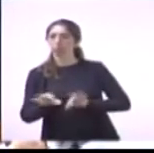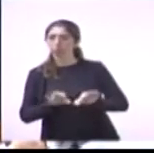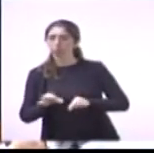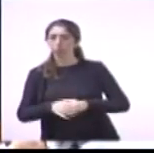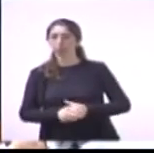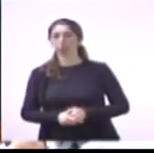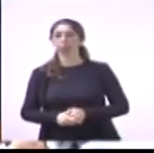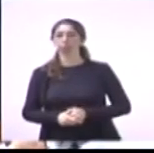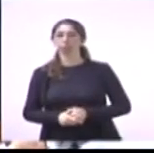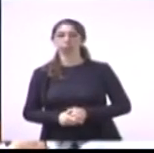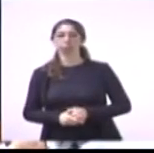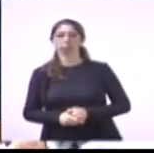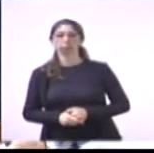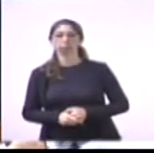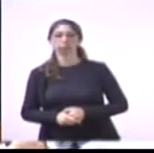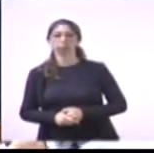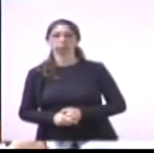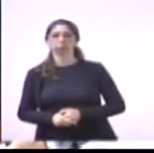E